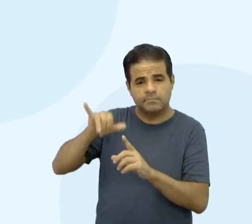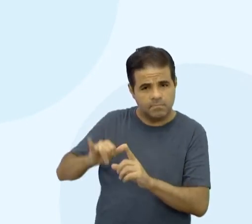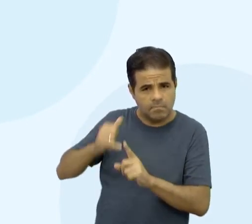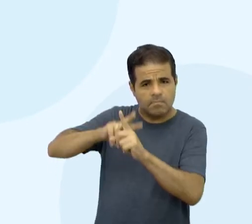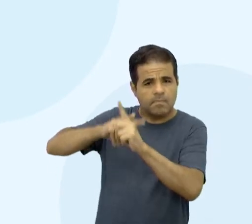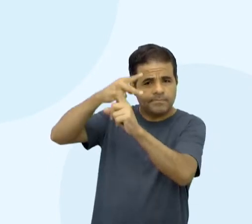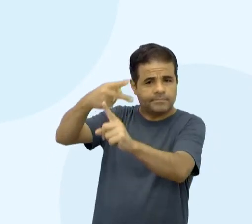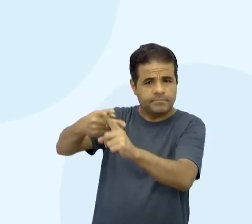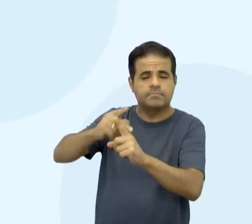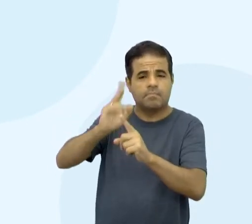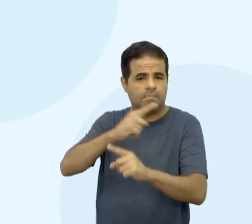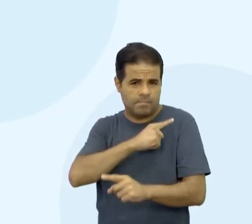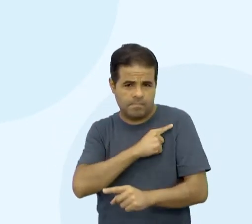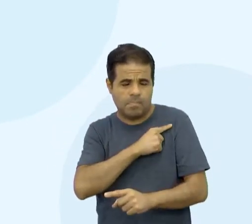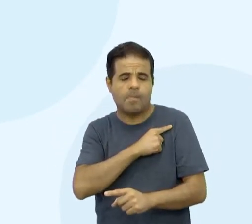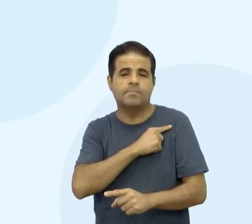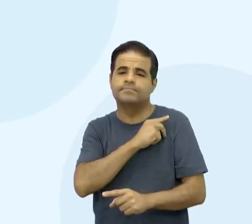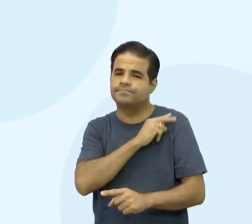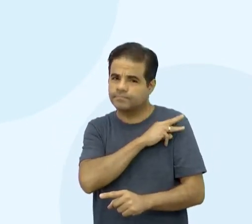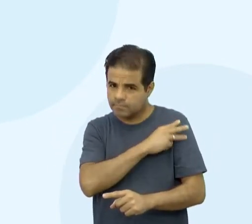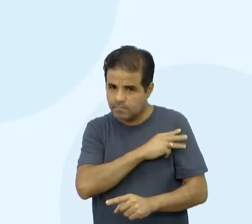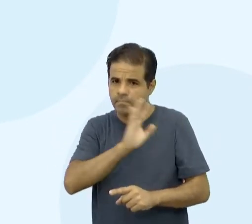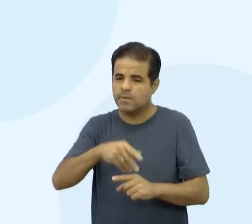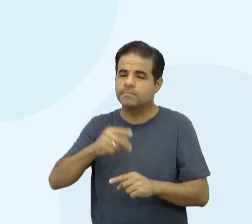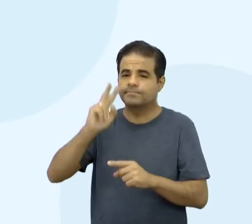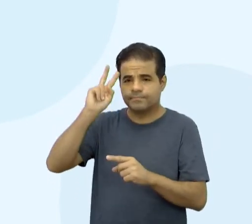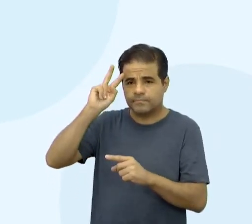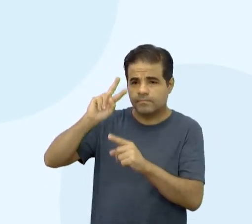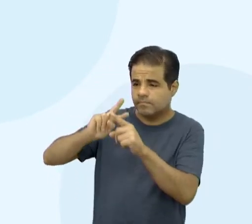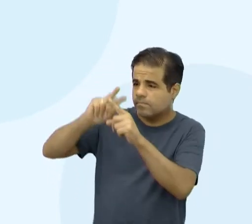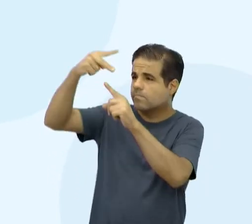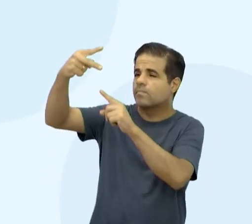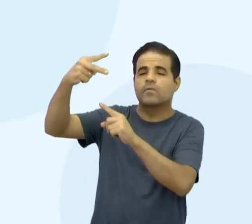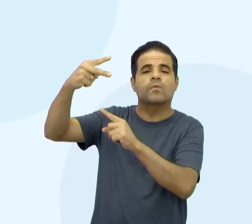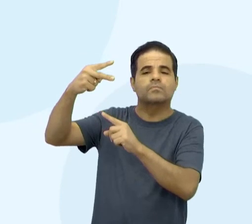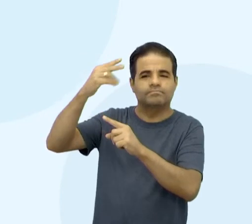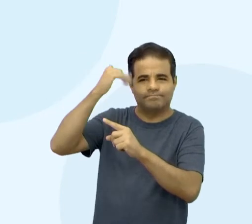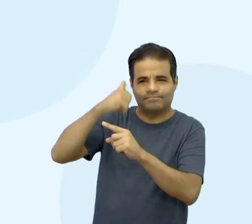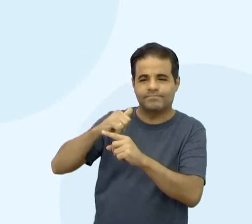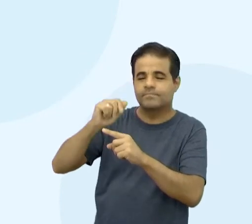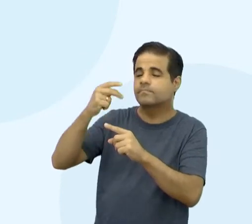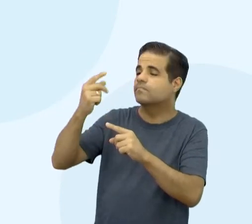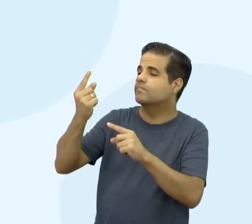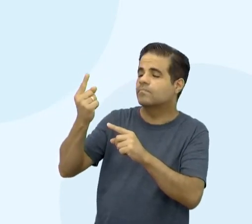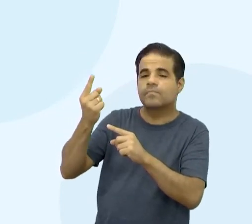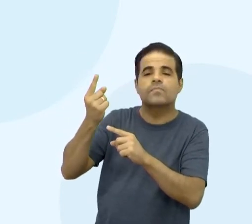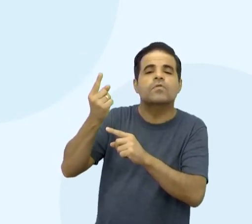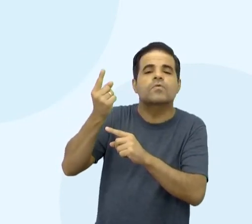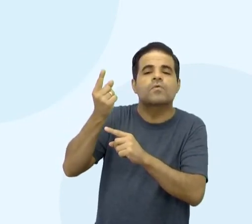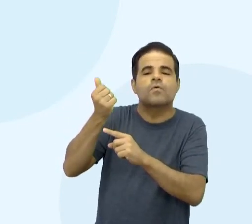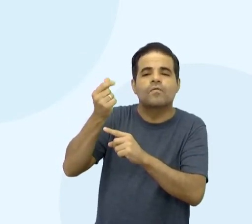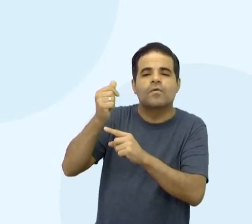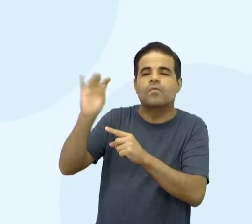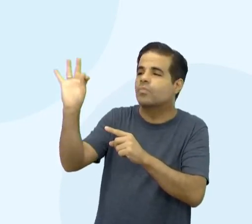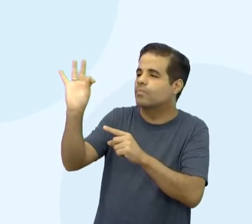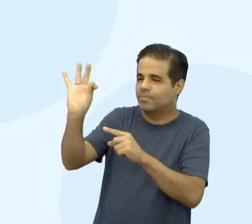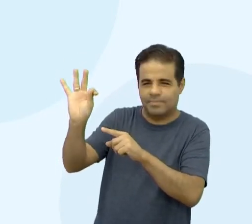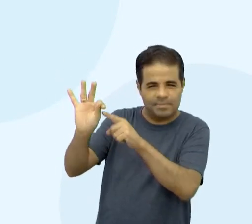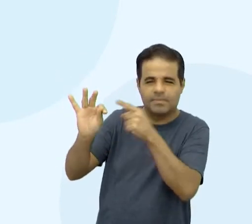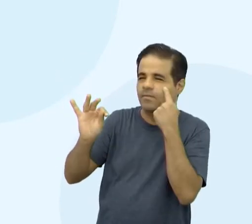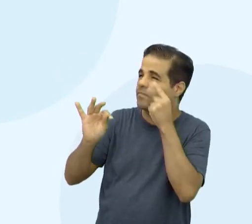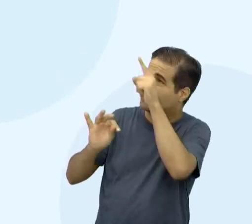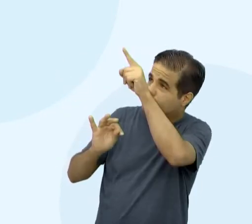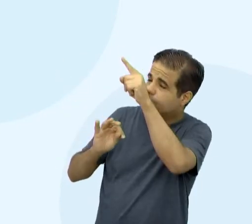no ensino médio, eles já sabem o que é um expoente, né, que está em cima aí que é o valor do T aí na telinha que está aparecendo,